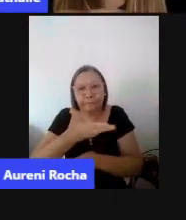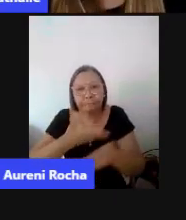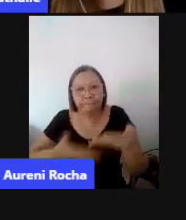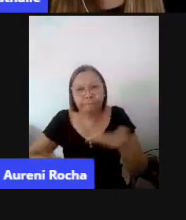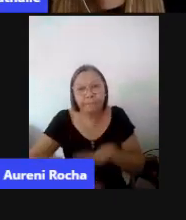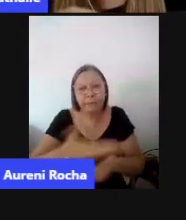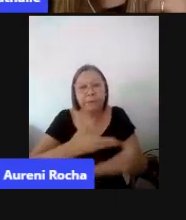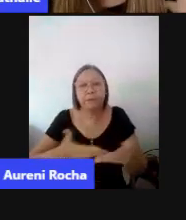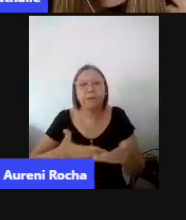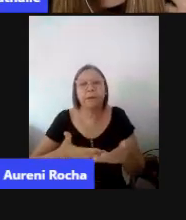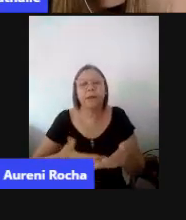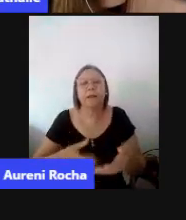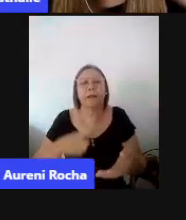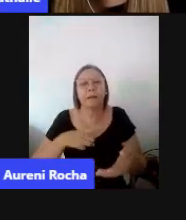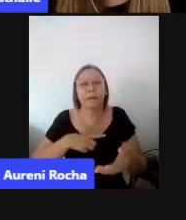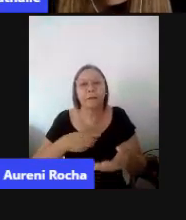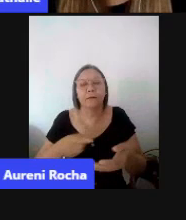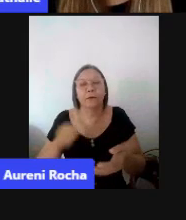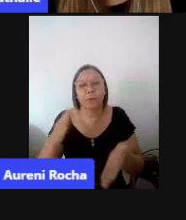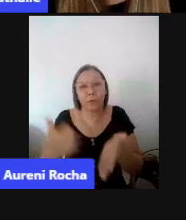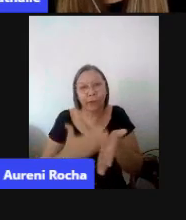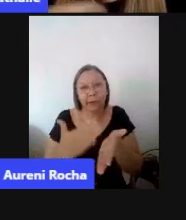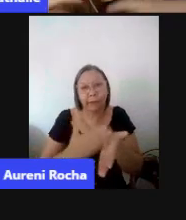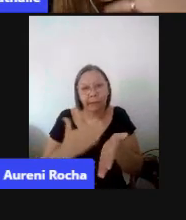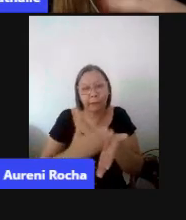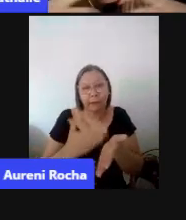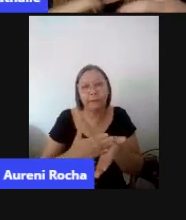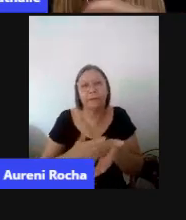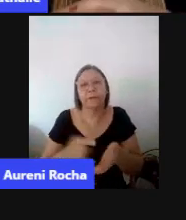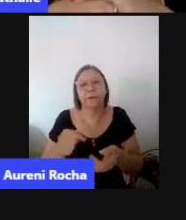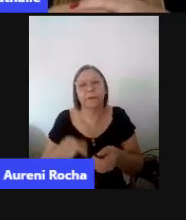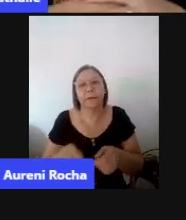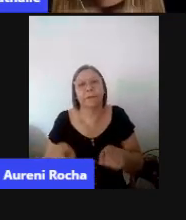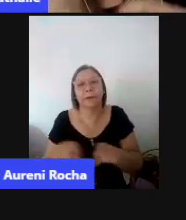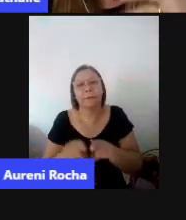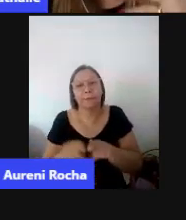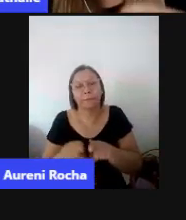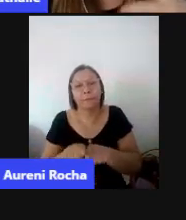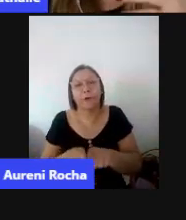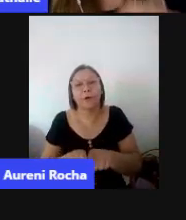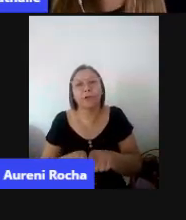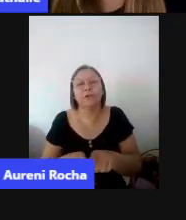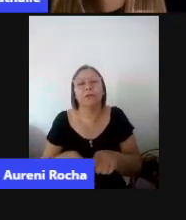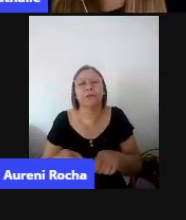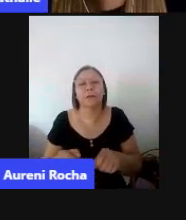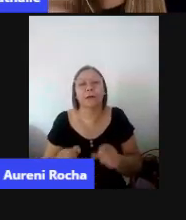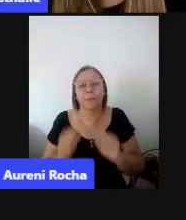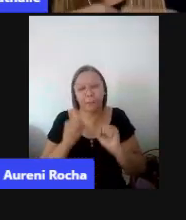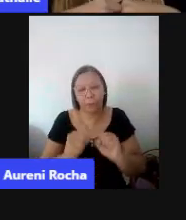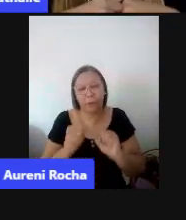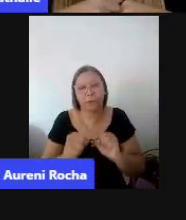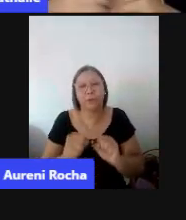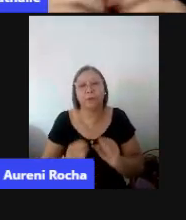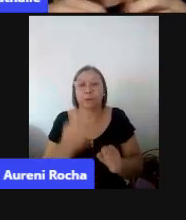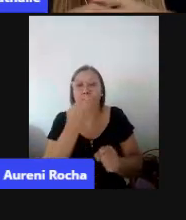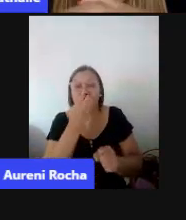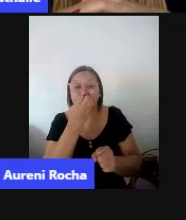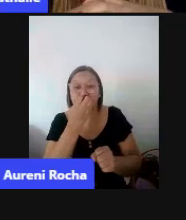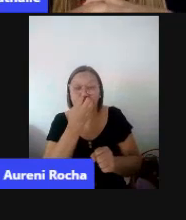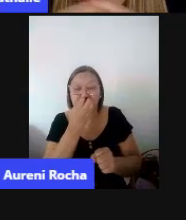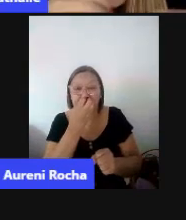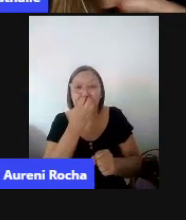temos lá exercício de animais domésticos, mas também é possível vincular com os animais silvestres, né? E